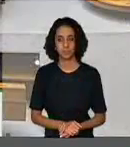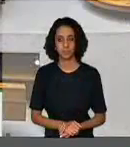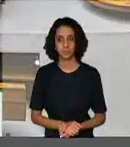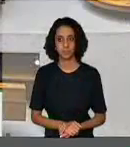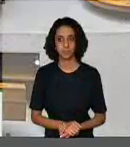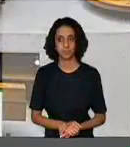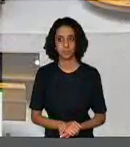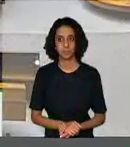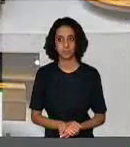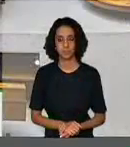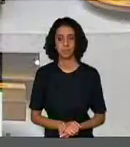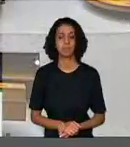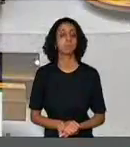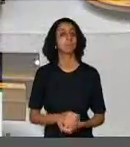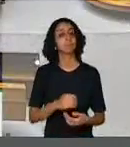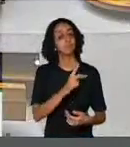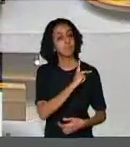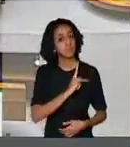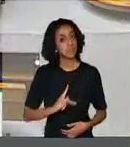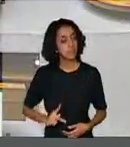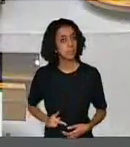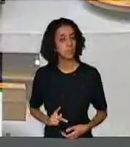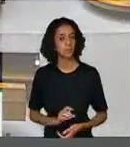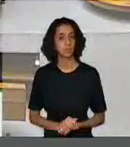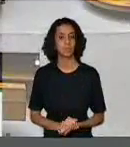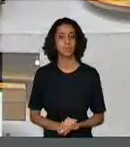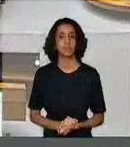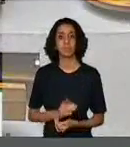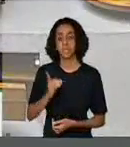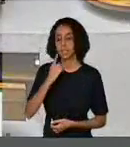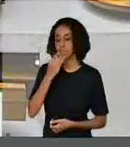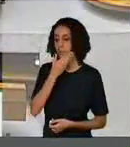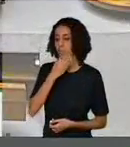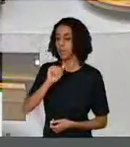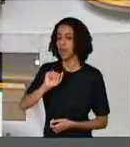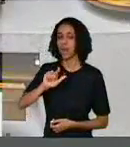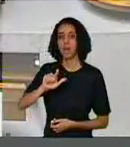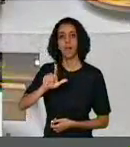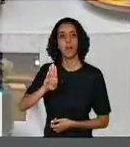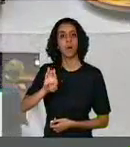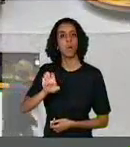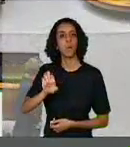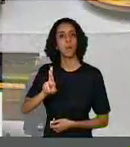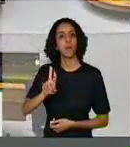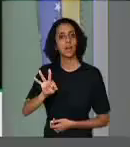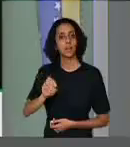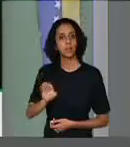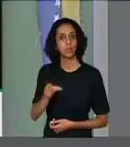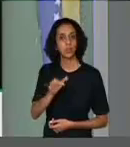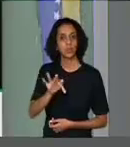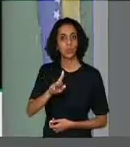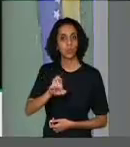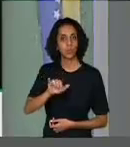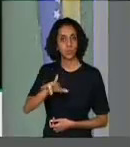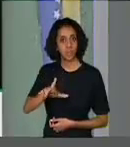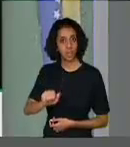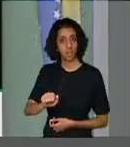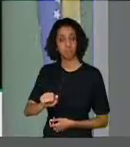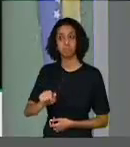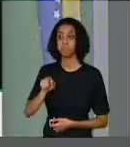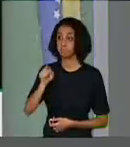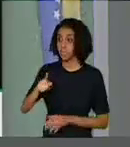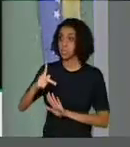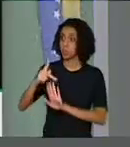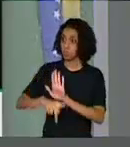eu preliminarmente aqui parabenizo o deputado Roberto Freire pela apresentação desse